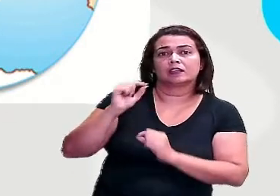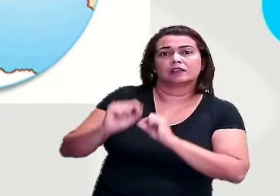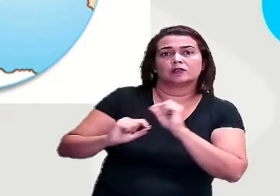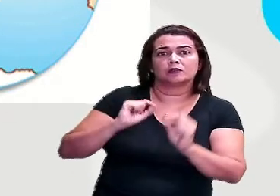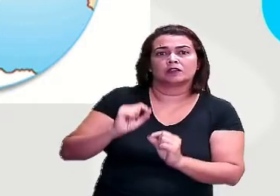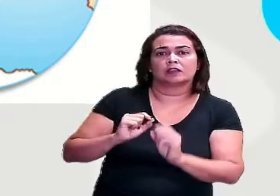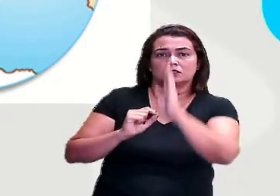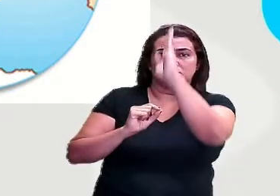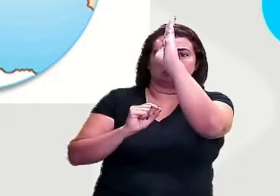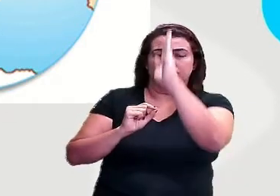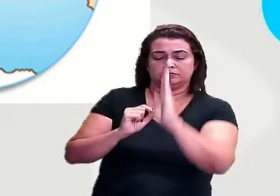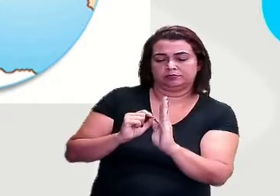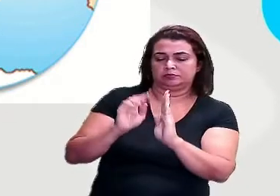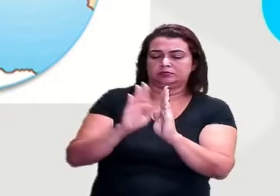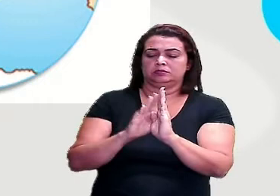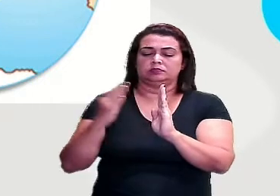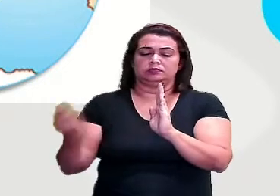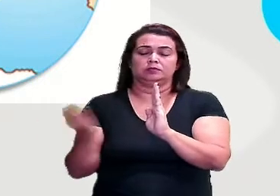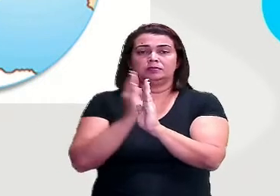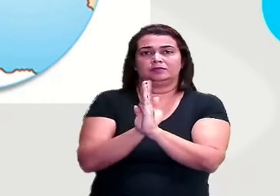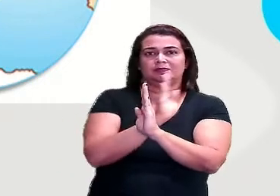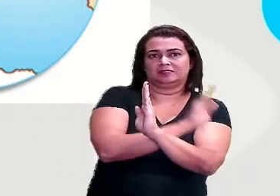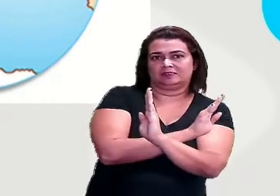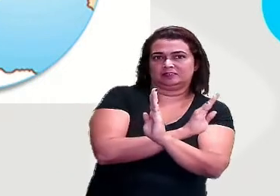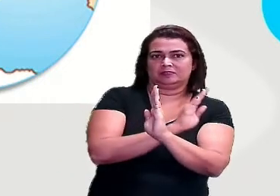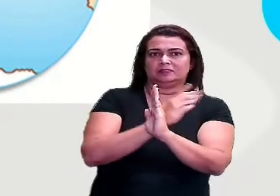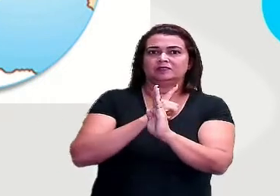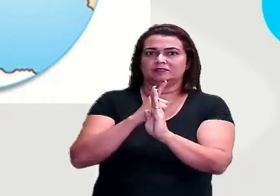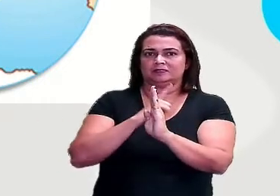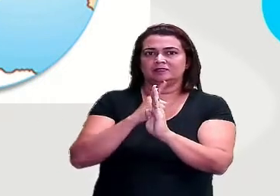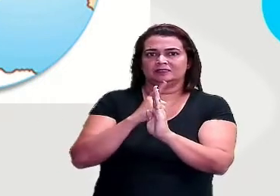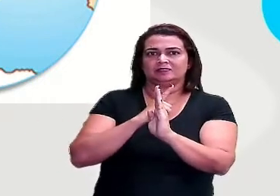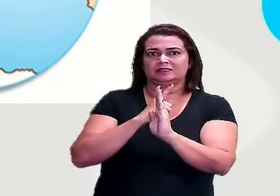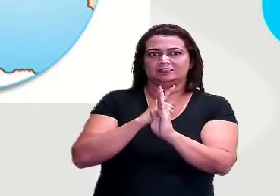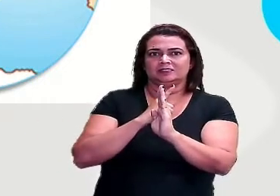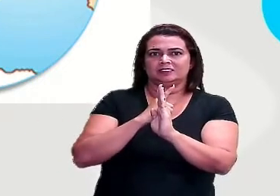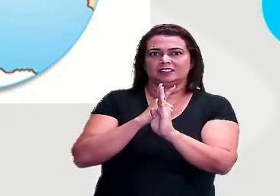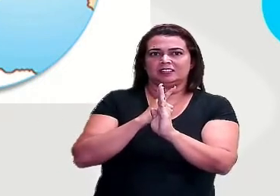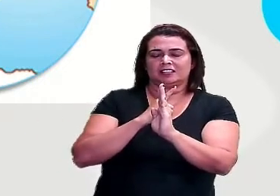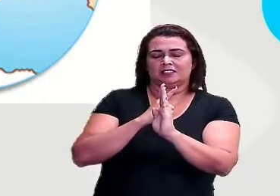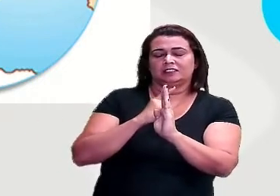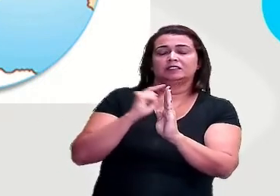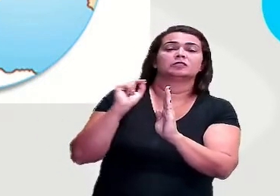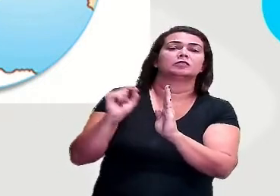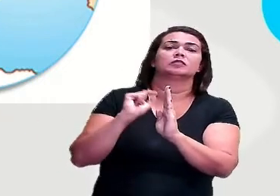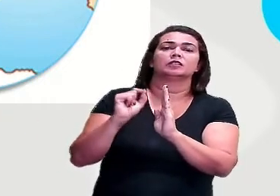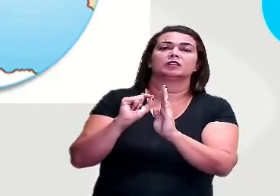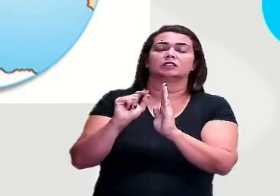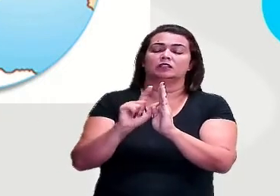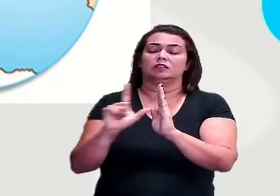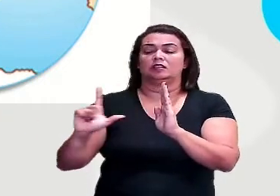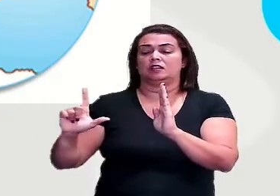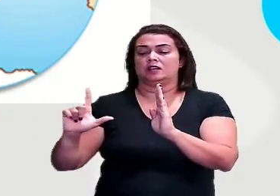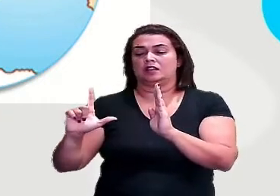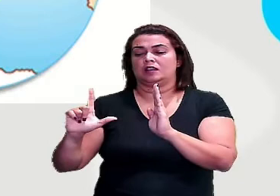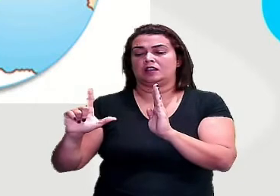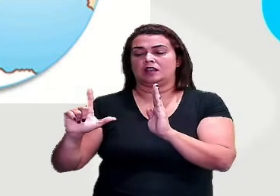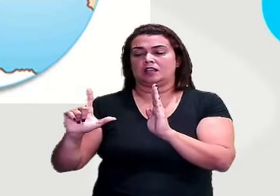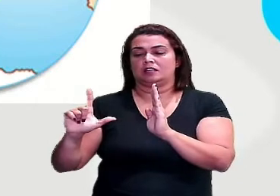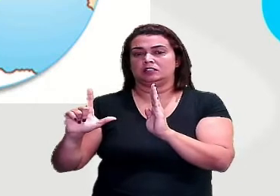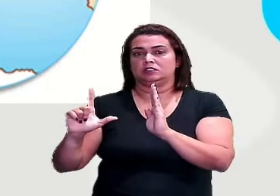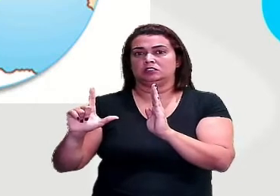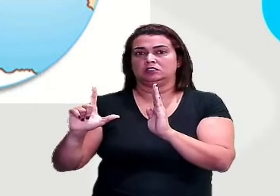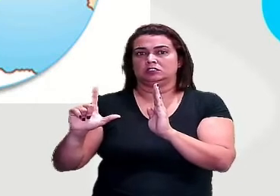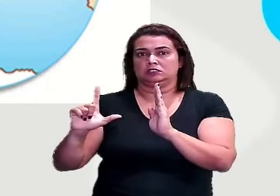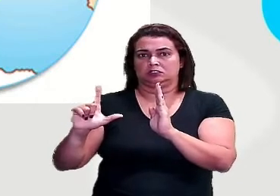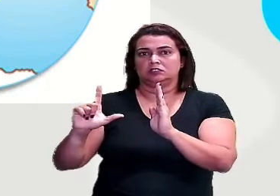que cortam a Terra na vertical. Então, nós vamos ter, do lado leste, o hemisfério